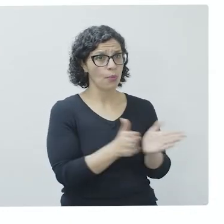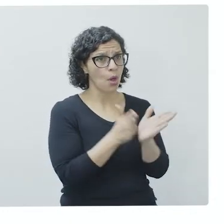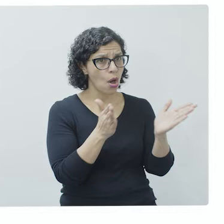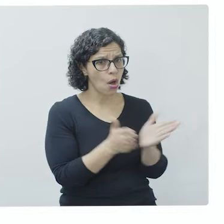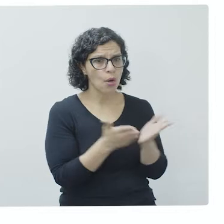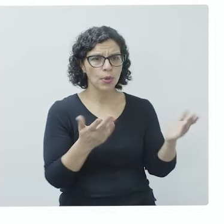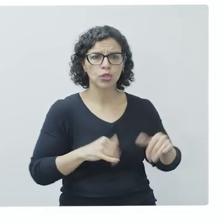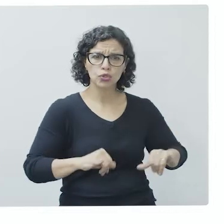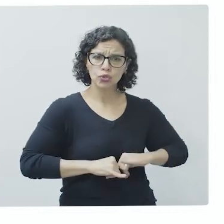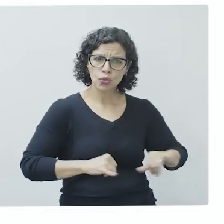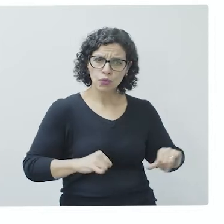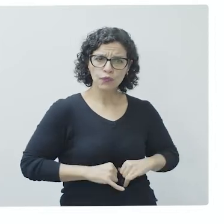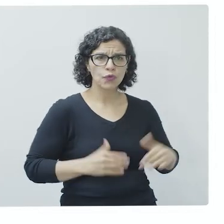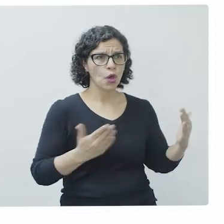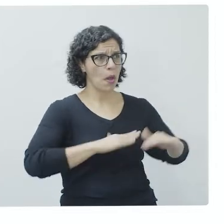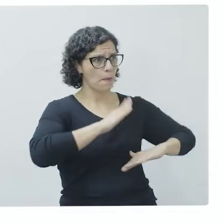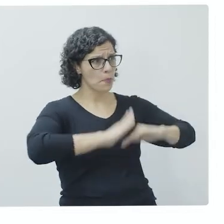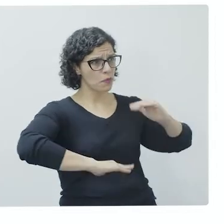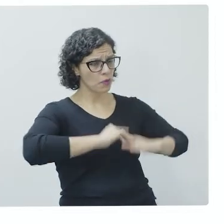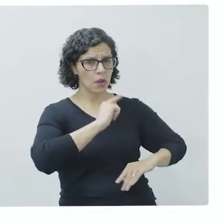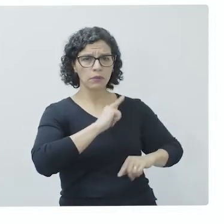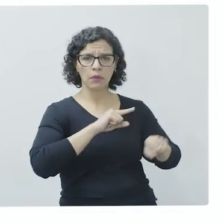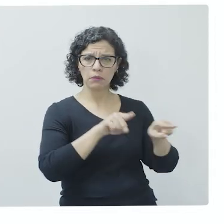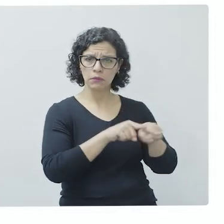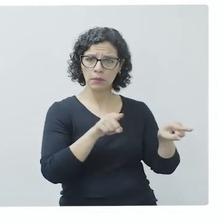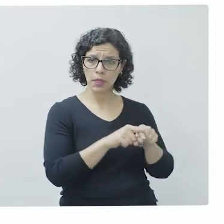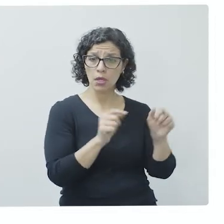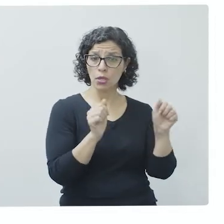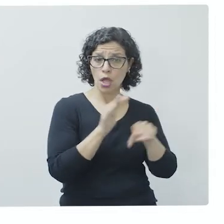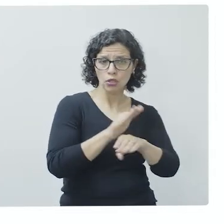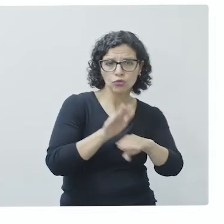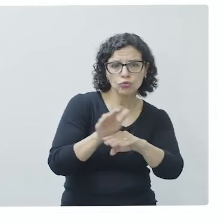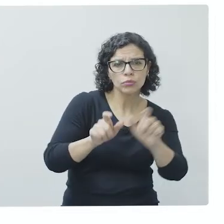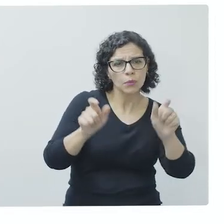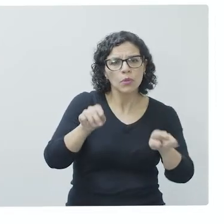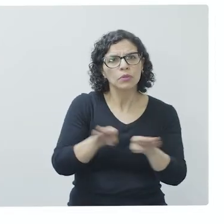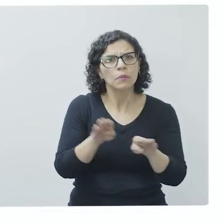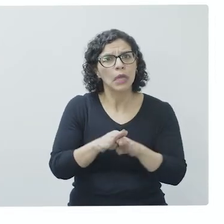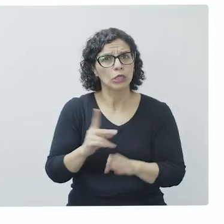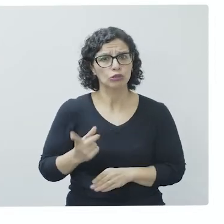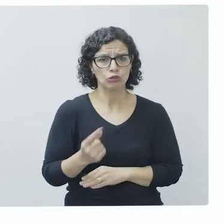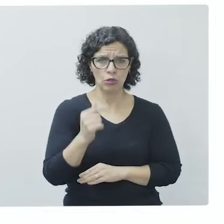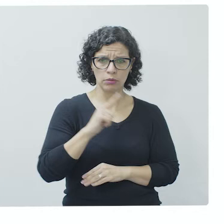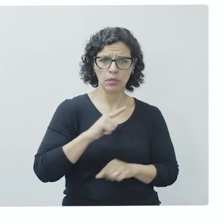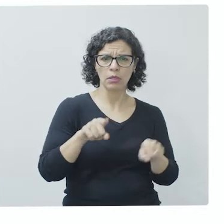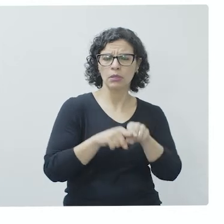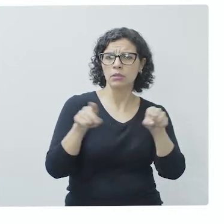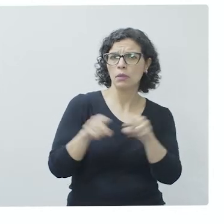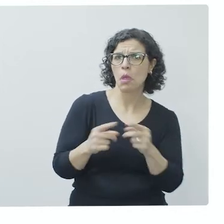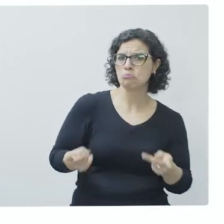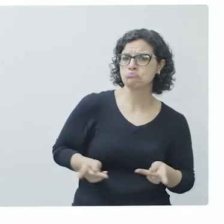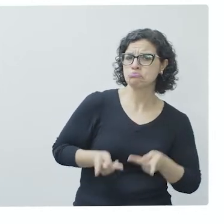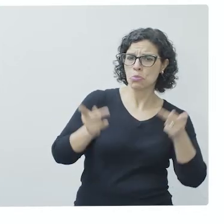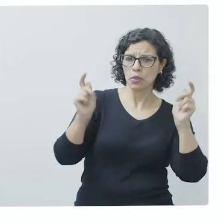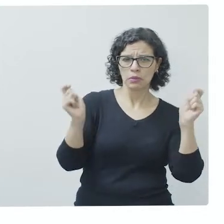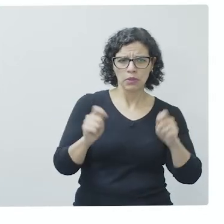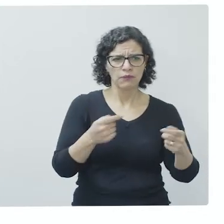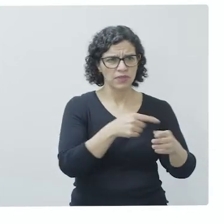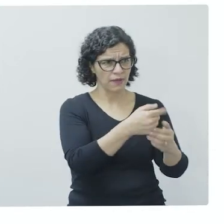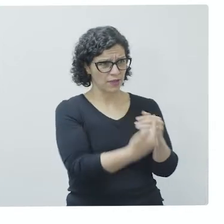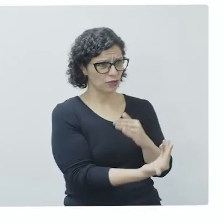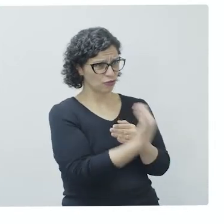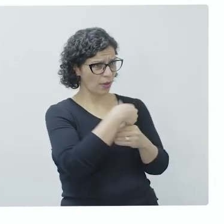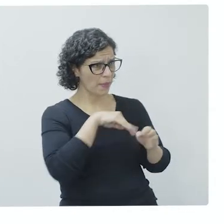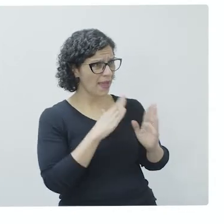Fui pobre e sofri muito. Agora que tenho uma profissão, ajudo tantas pessoas, Tenho riqueza e fartura.